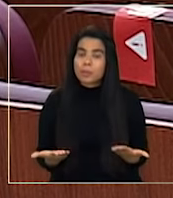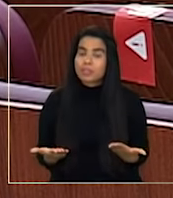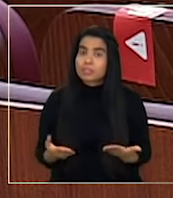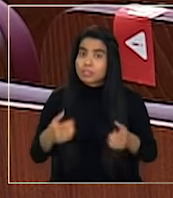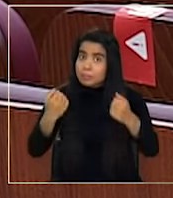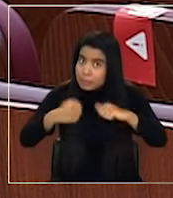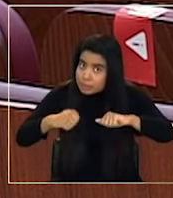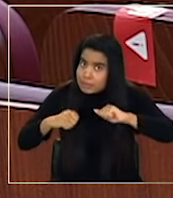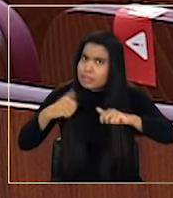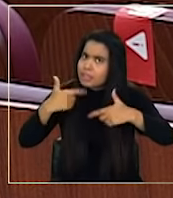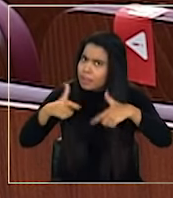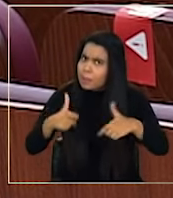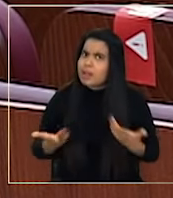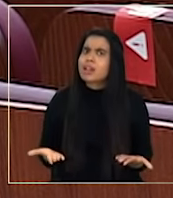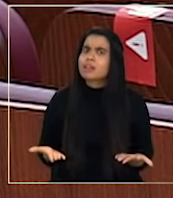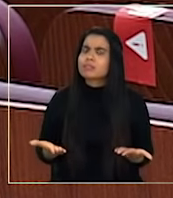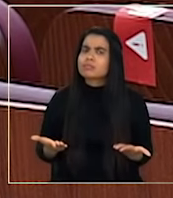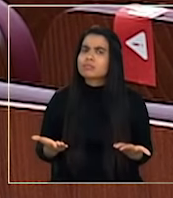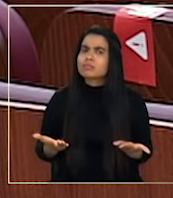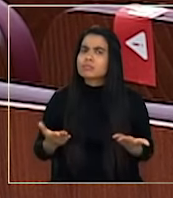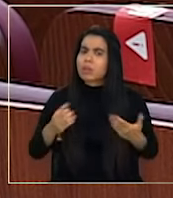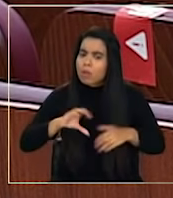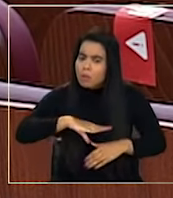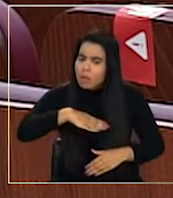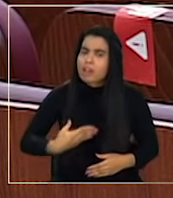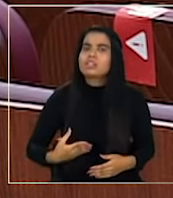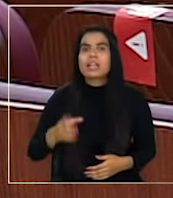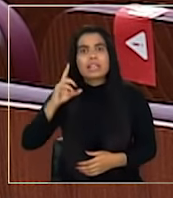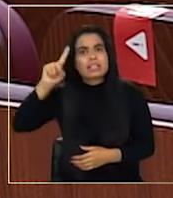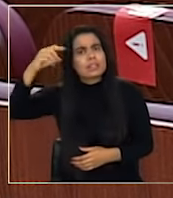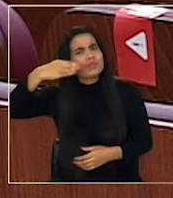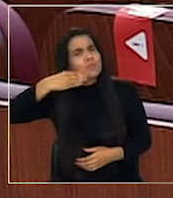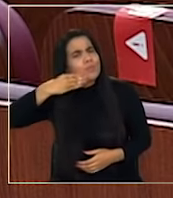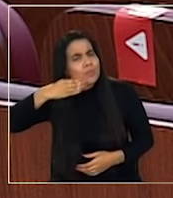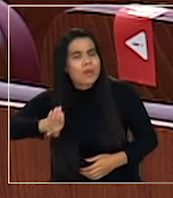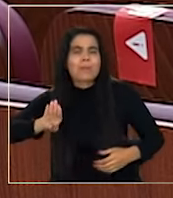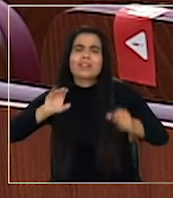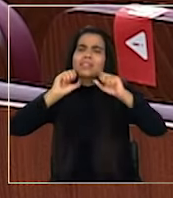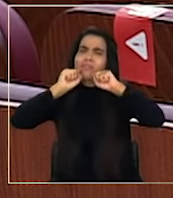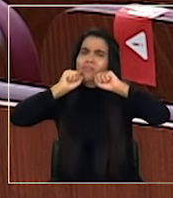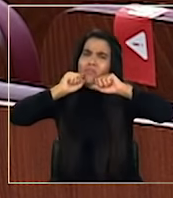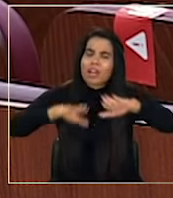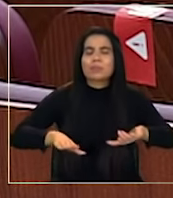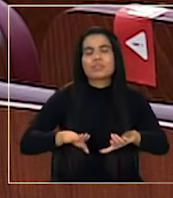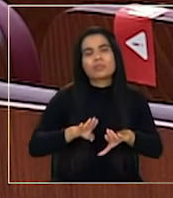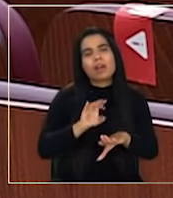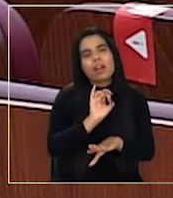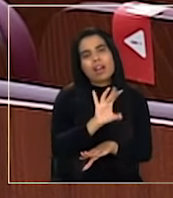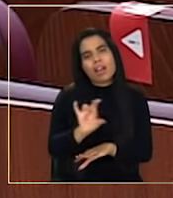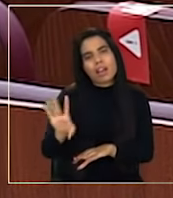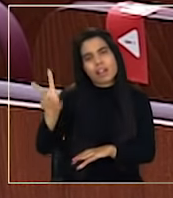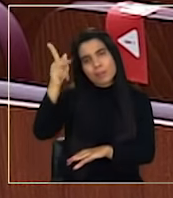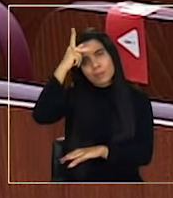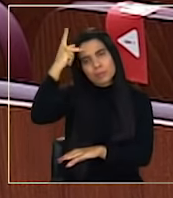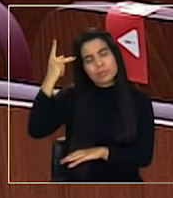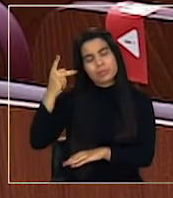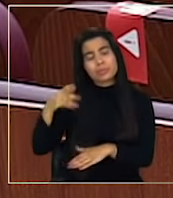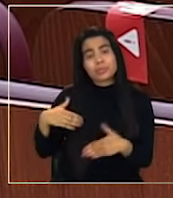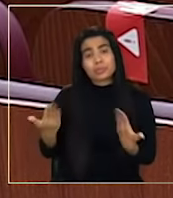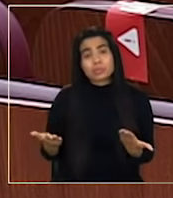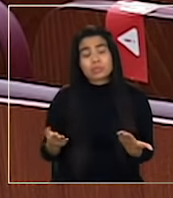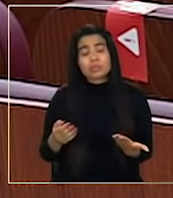obra. E Ele promete que vai abençoar as obras das suas mãos. Então, se você faz